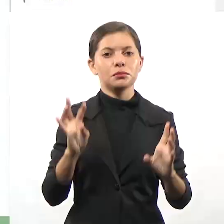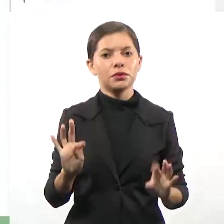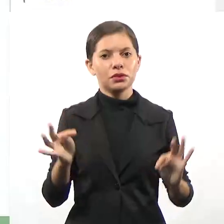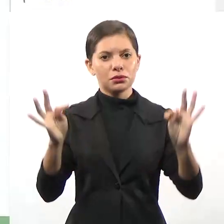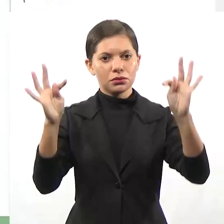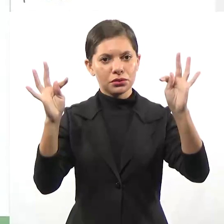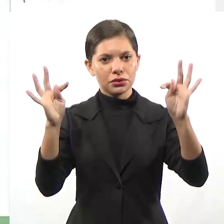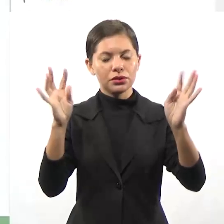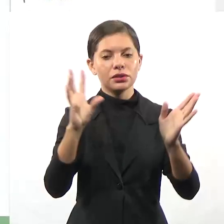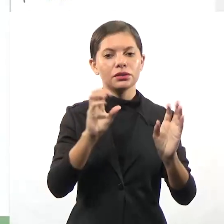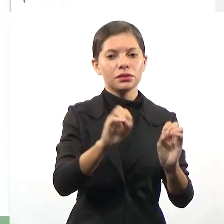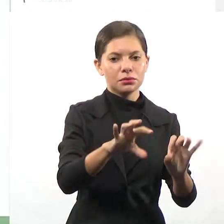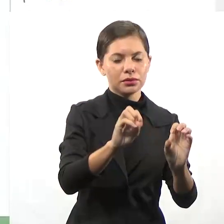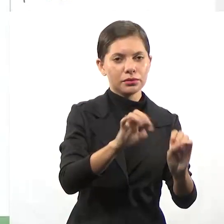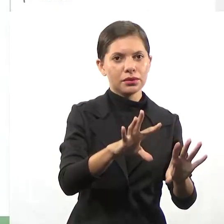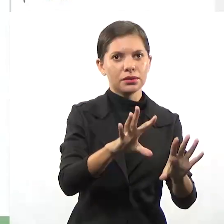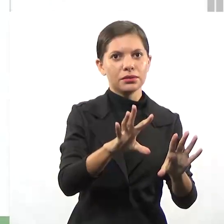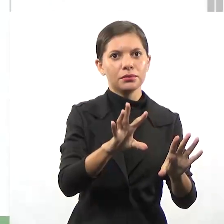educacionais.